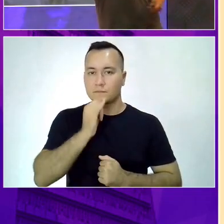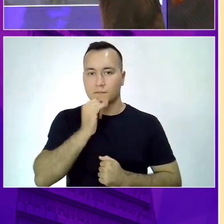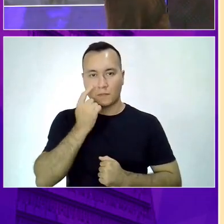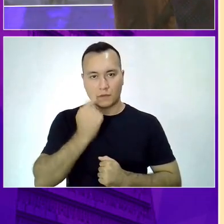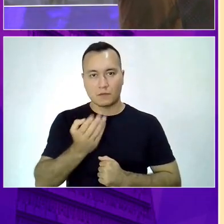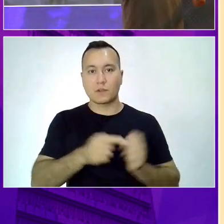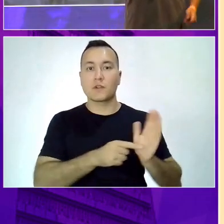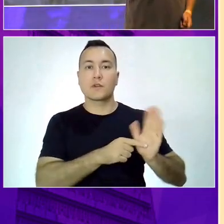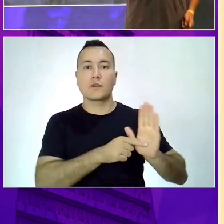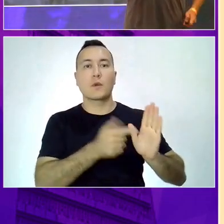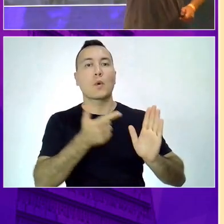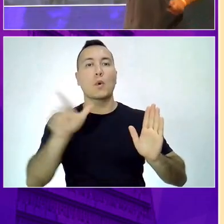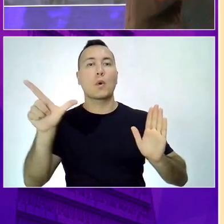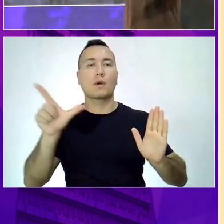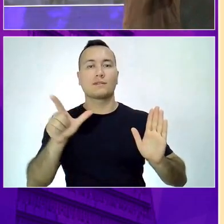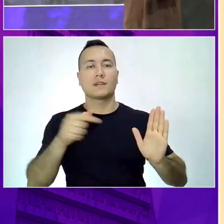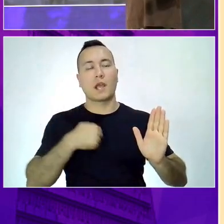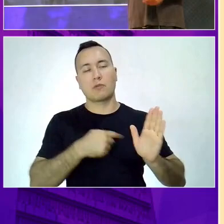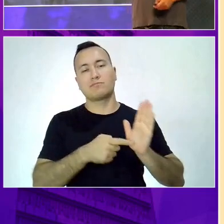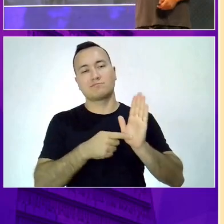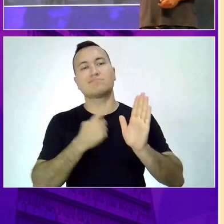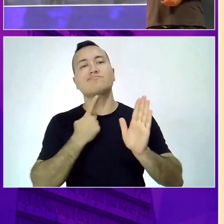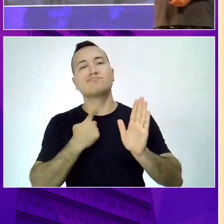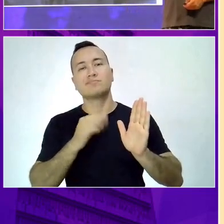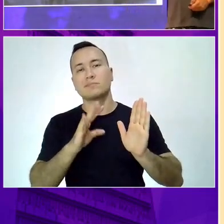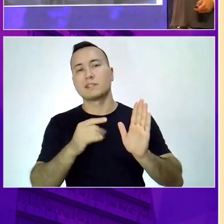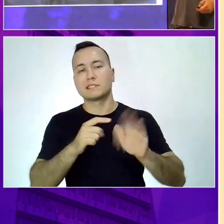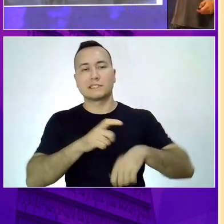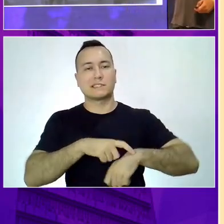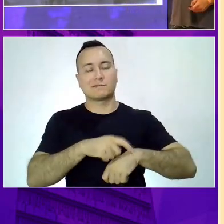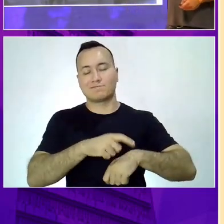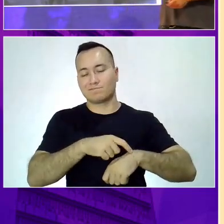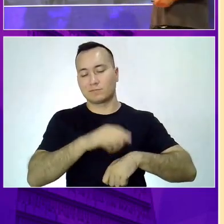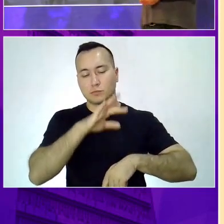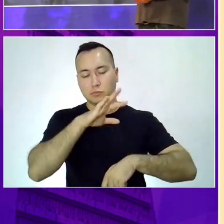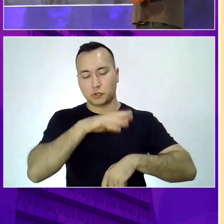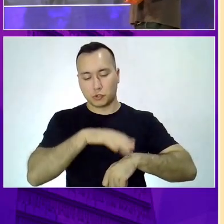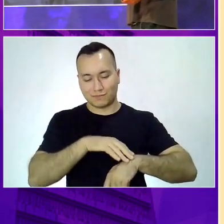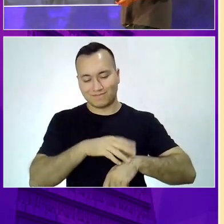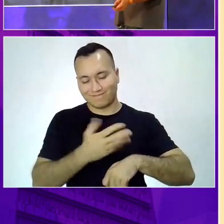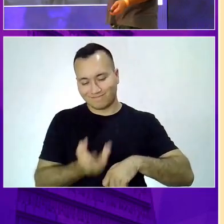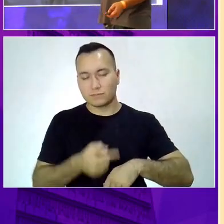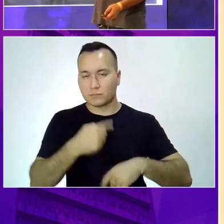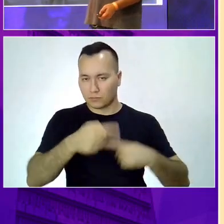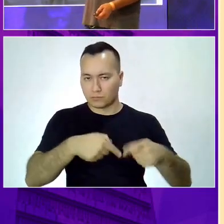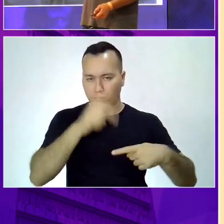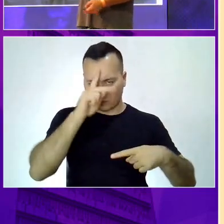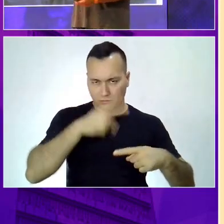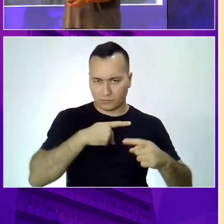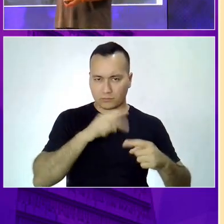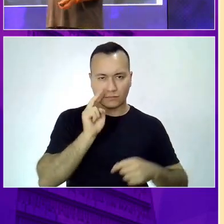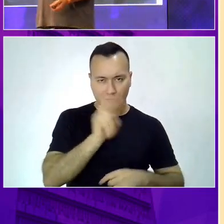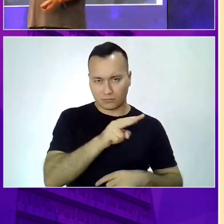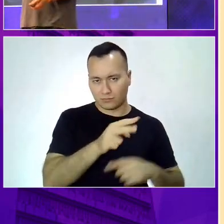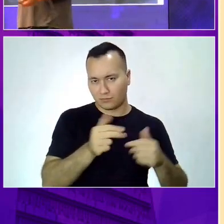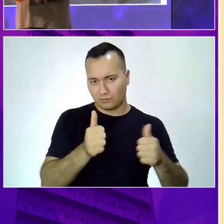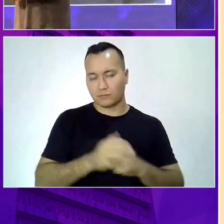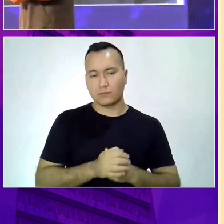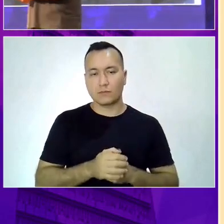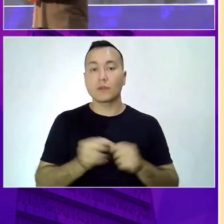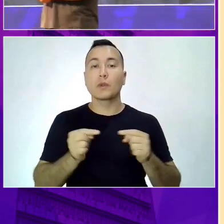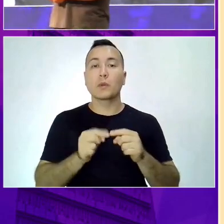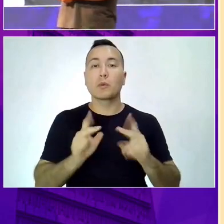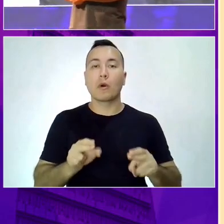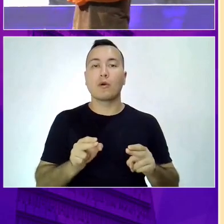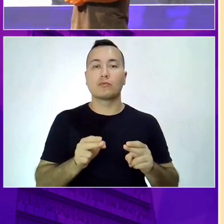não vou ter tempo, mas depois vocês assistem em casa. Mas, basicamente, isso conecta também com o jogo infinito. O que é o jogo infinito?